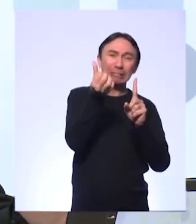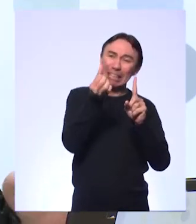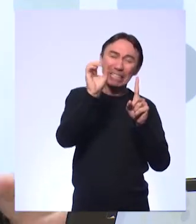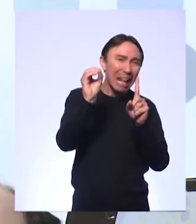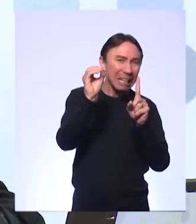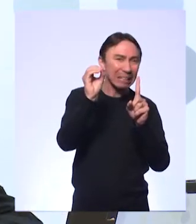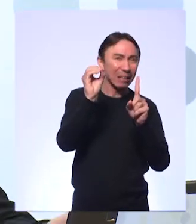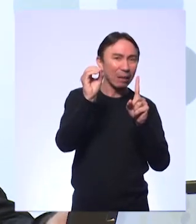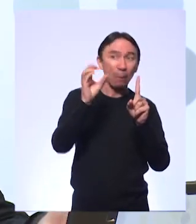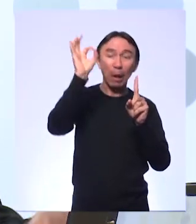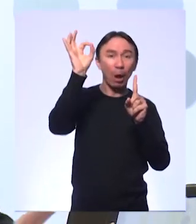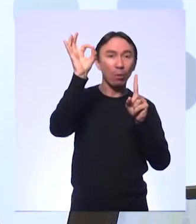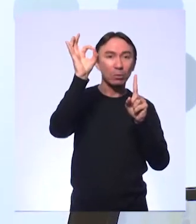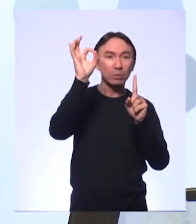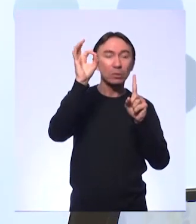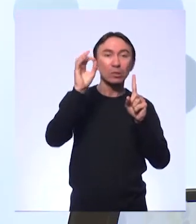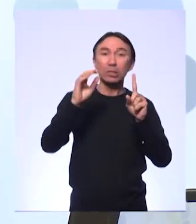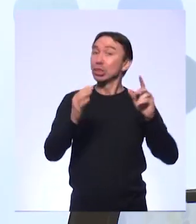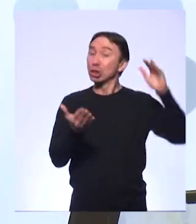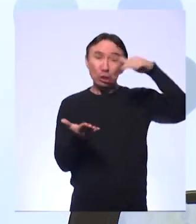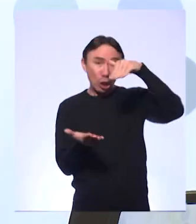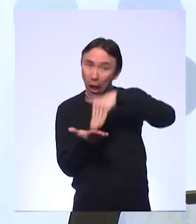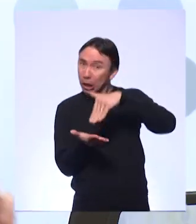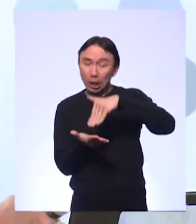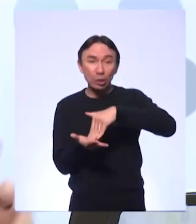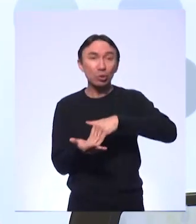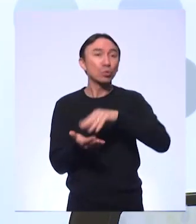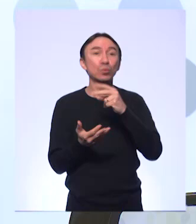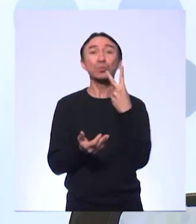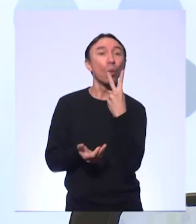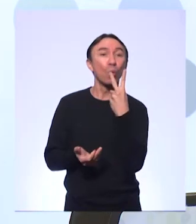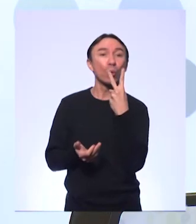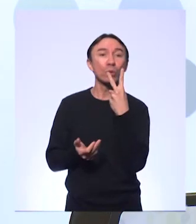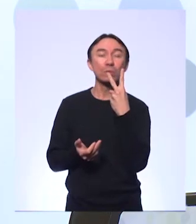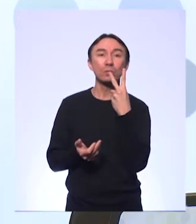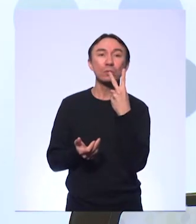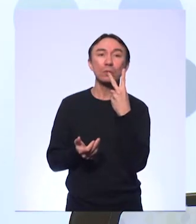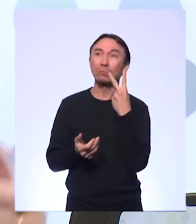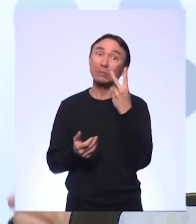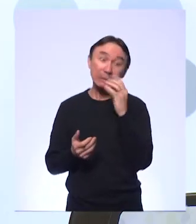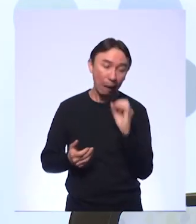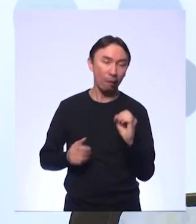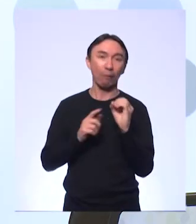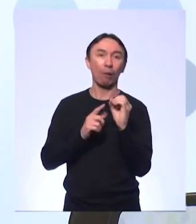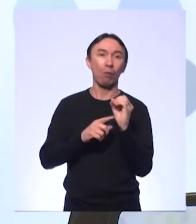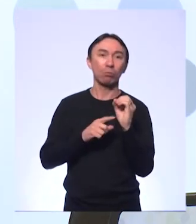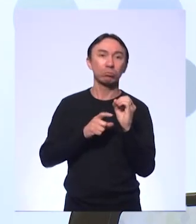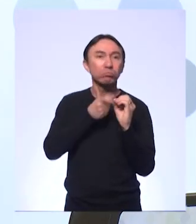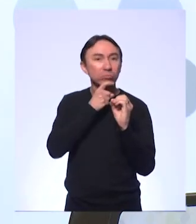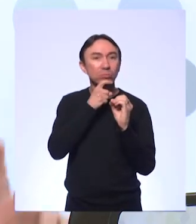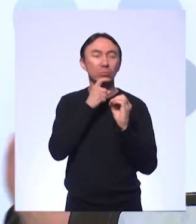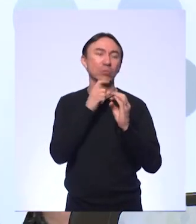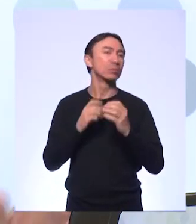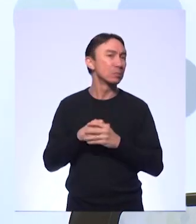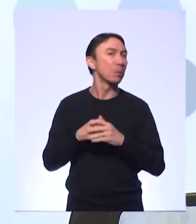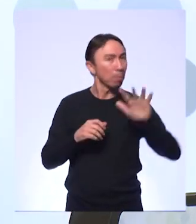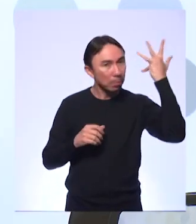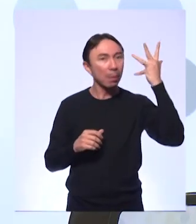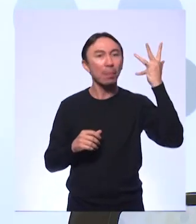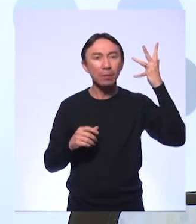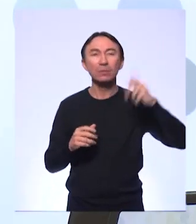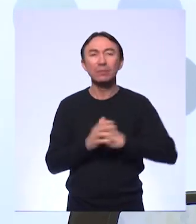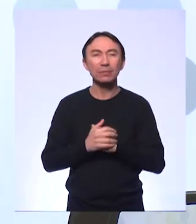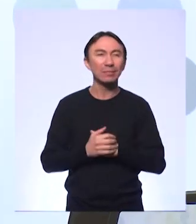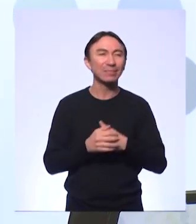8 graus, até chegou até a 0 graus no inverno. Então tem essa relação aí na África, que é importante retratar de vocês, que